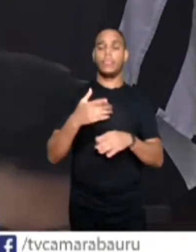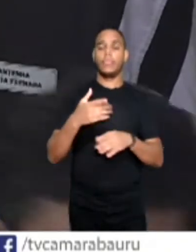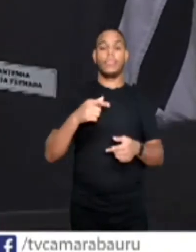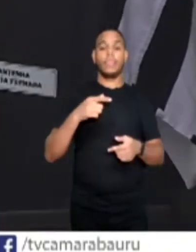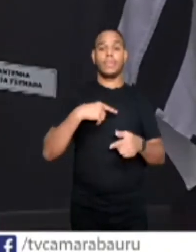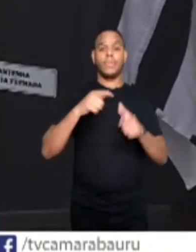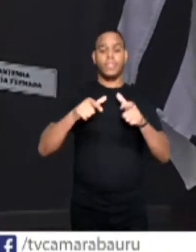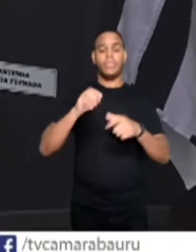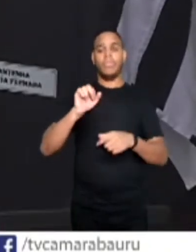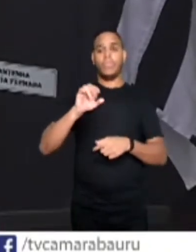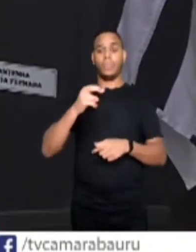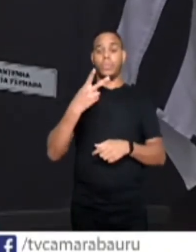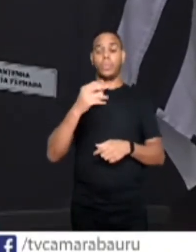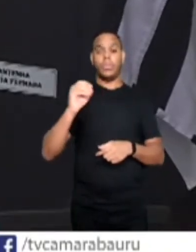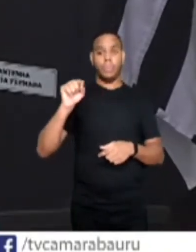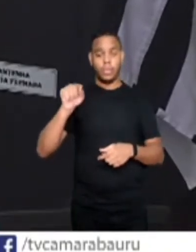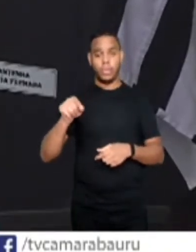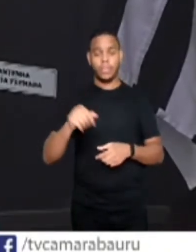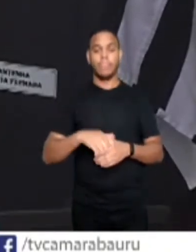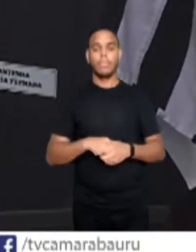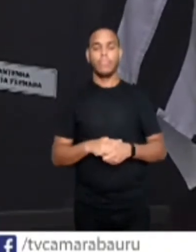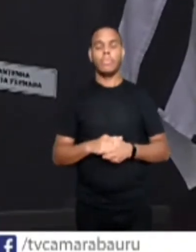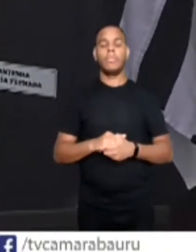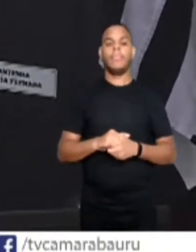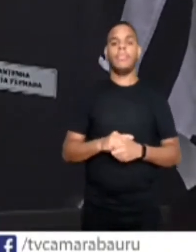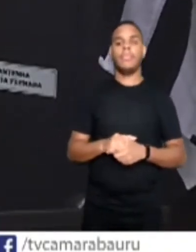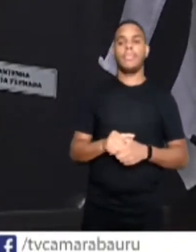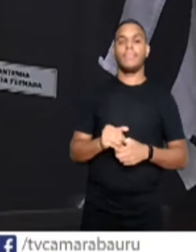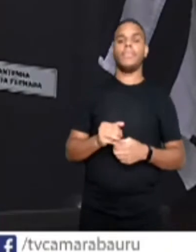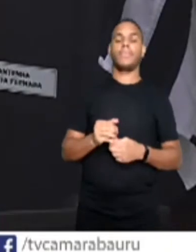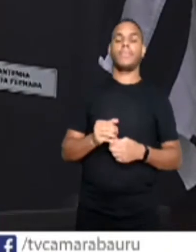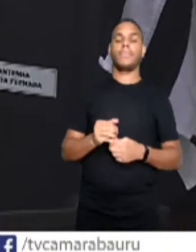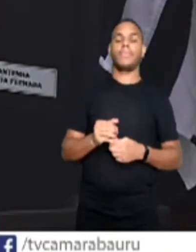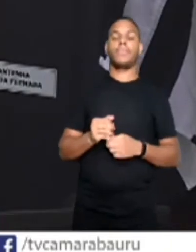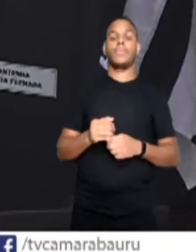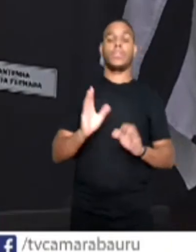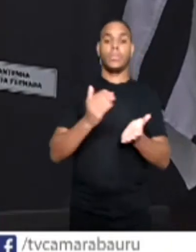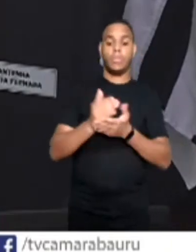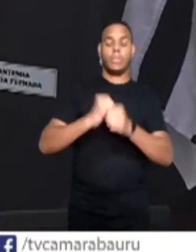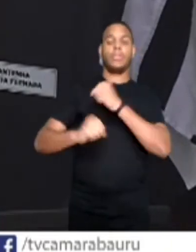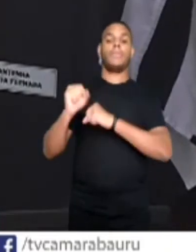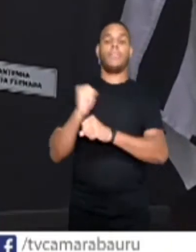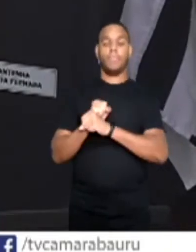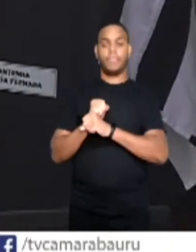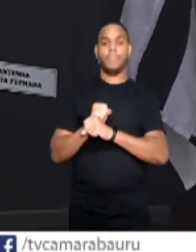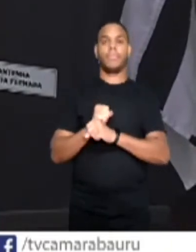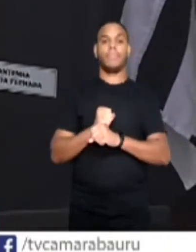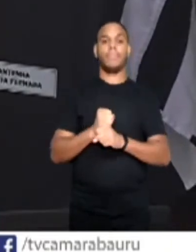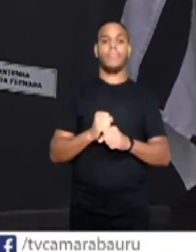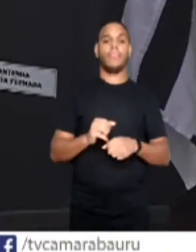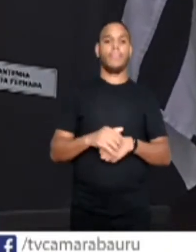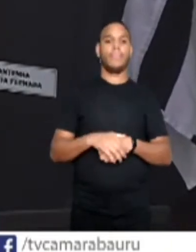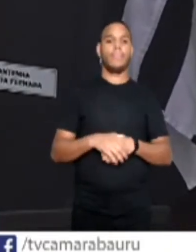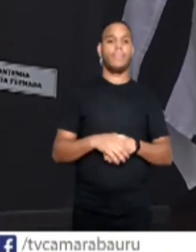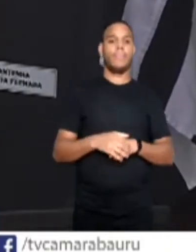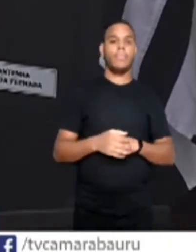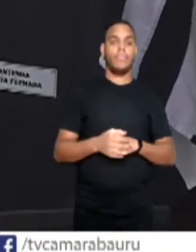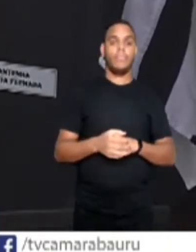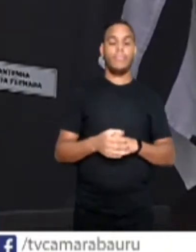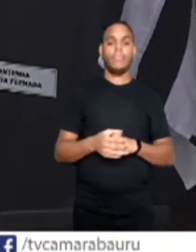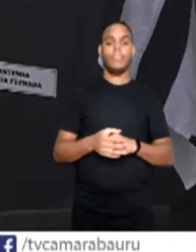2000, Meridota. Foi iniciado ano passado a retirada dos postes do canteiro central, para